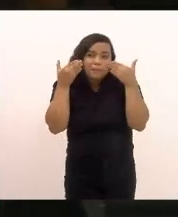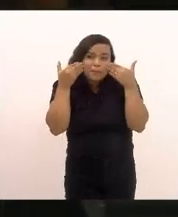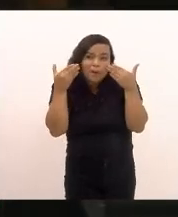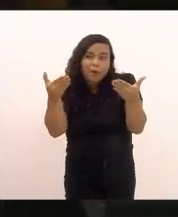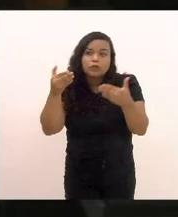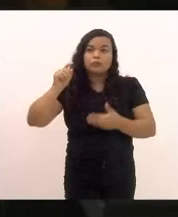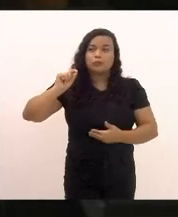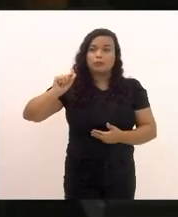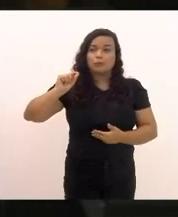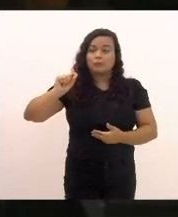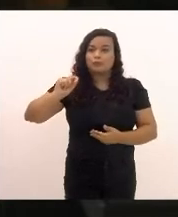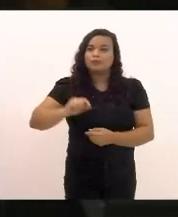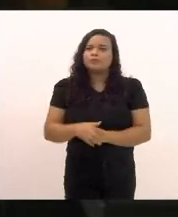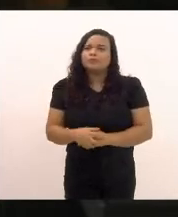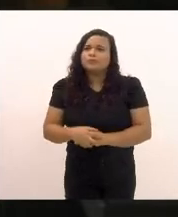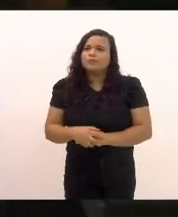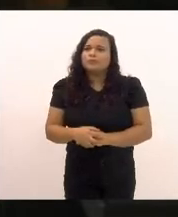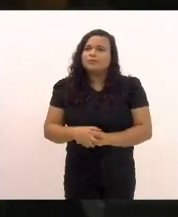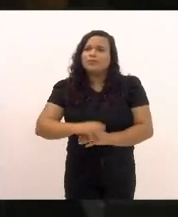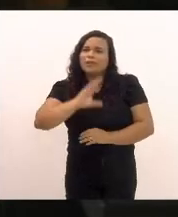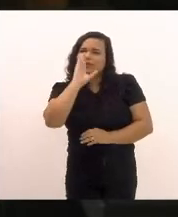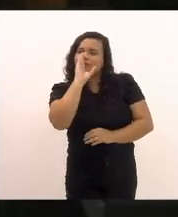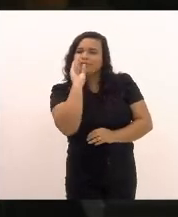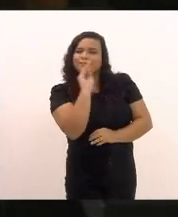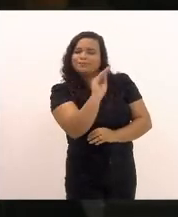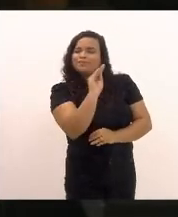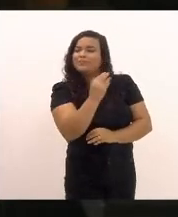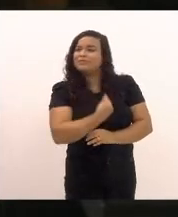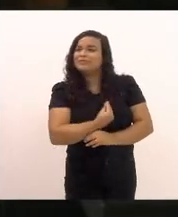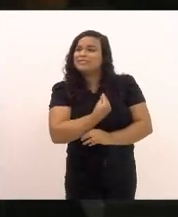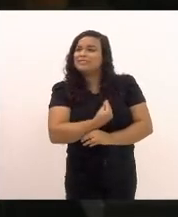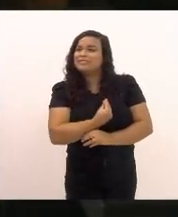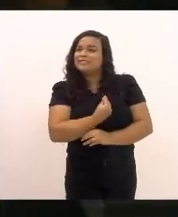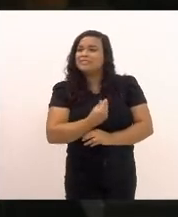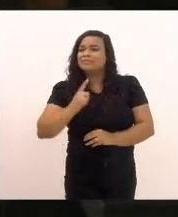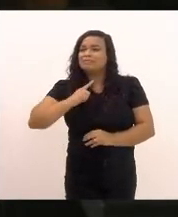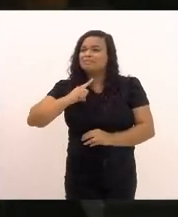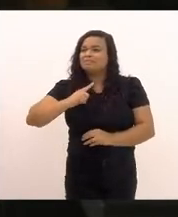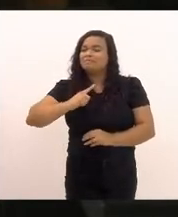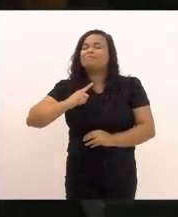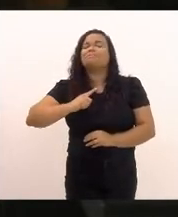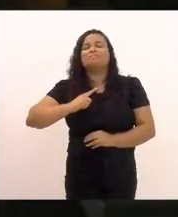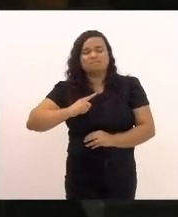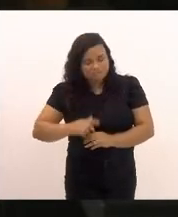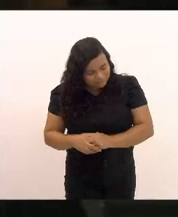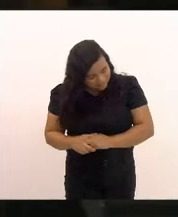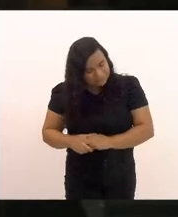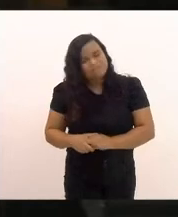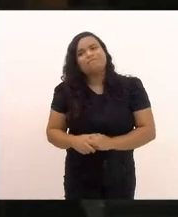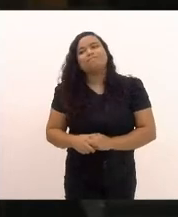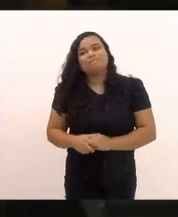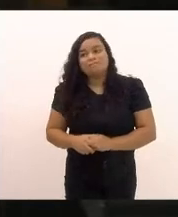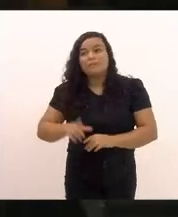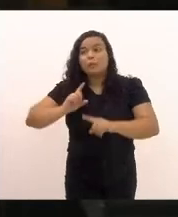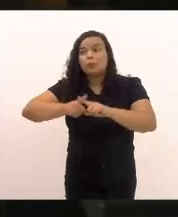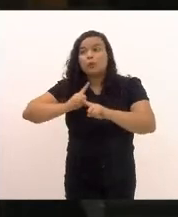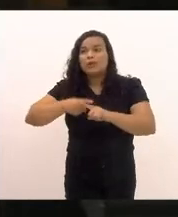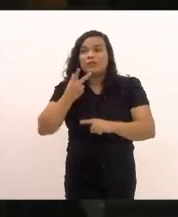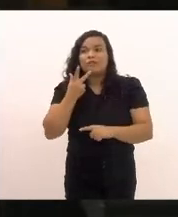também o desprezo pela vida quando é dito